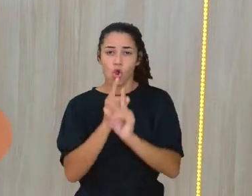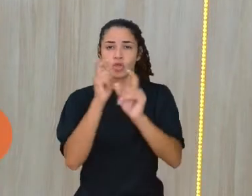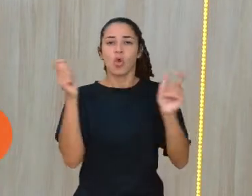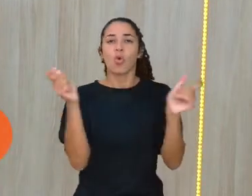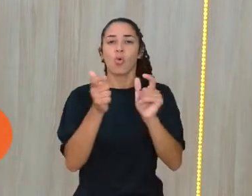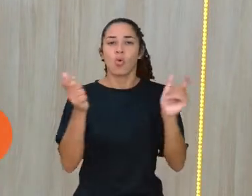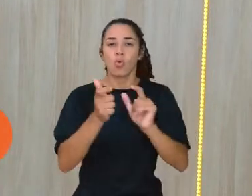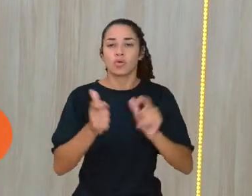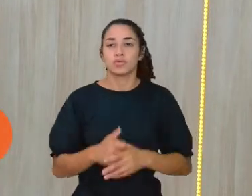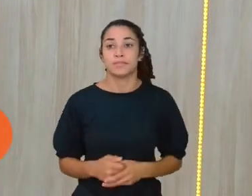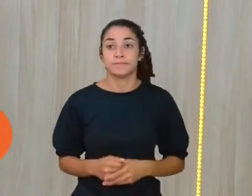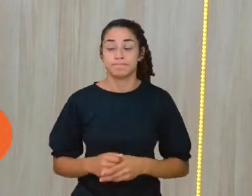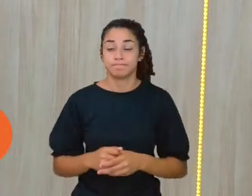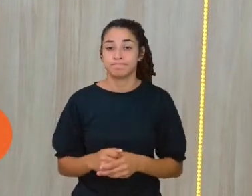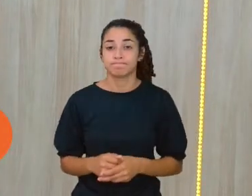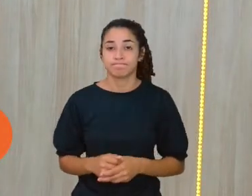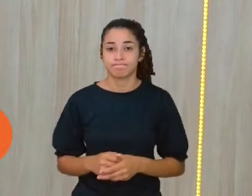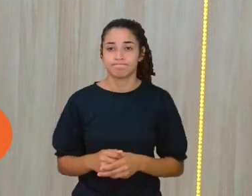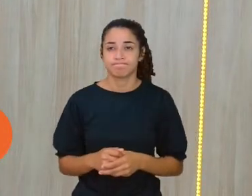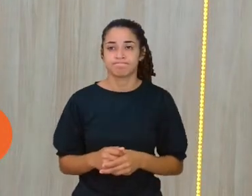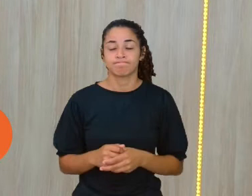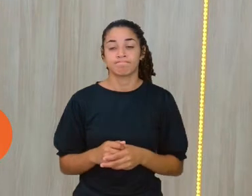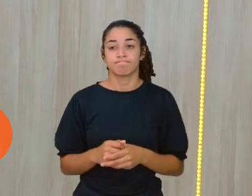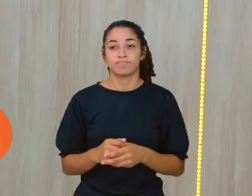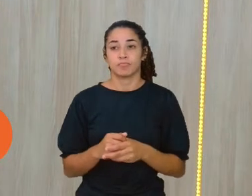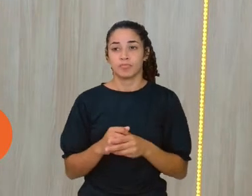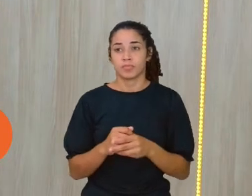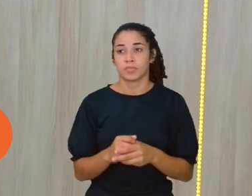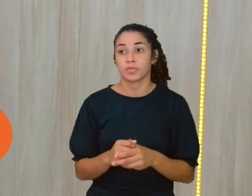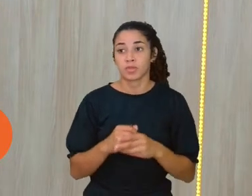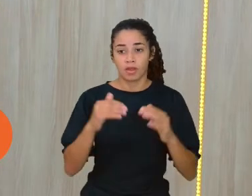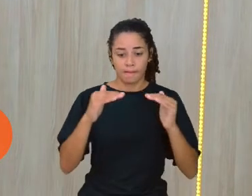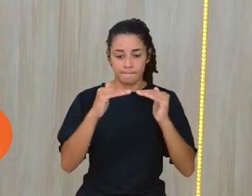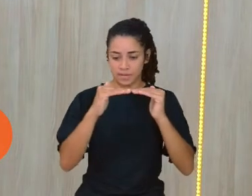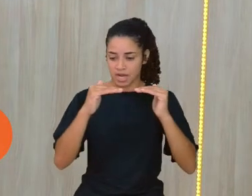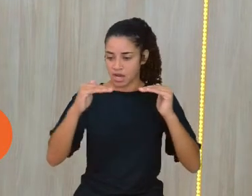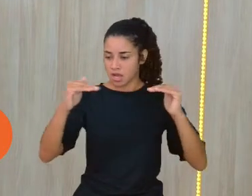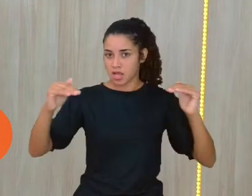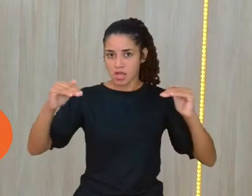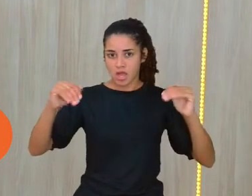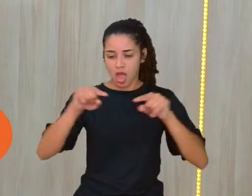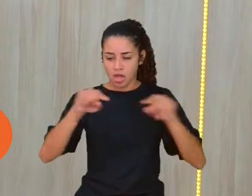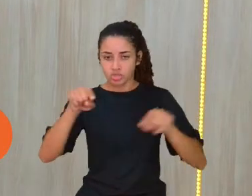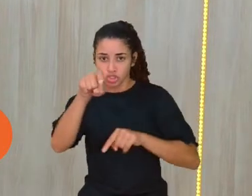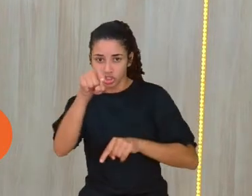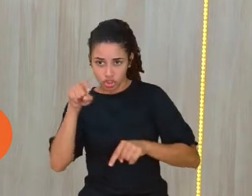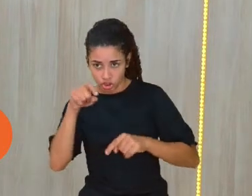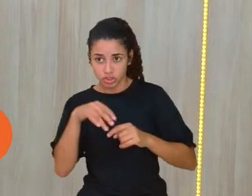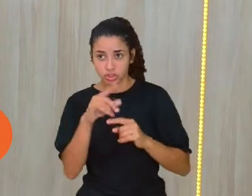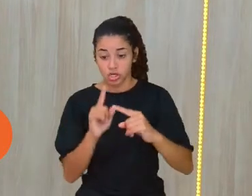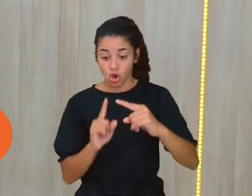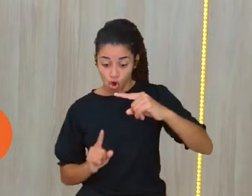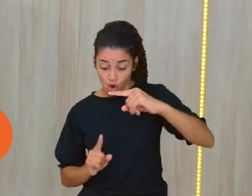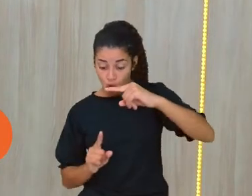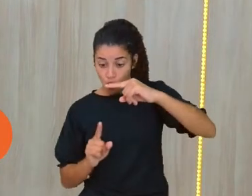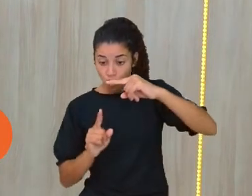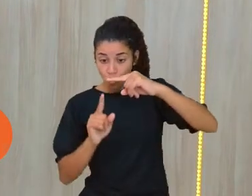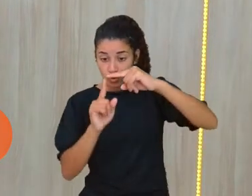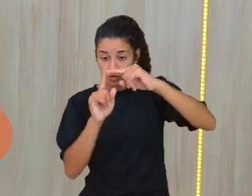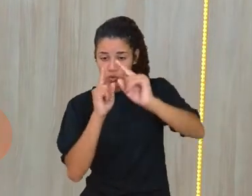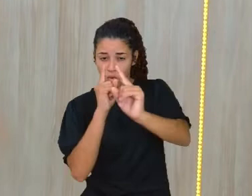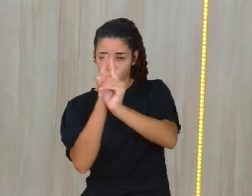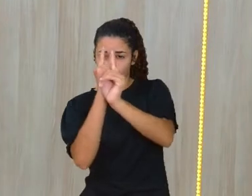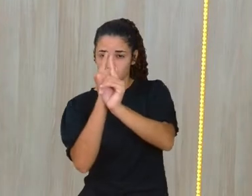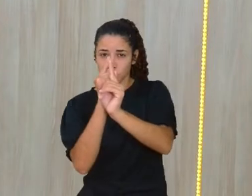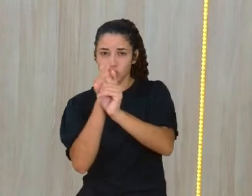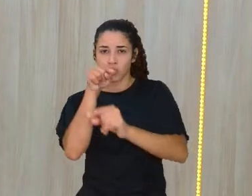encontrar? Na paralela ao eixo X, no encontro delas, eu tenho